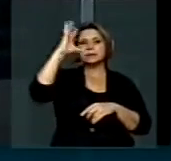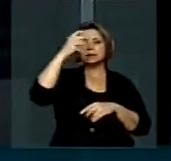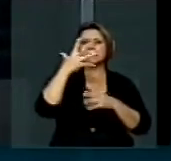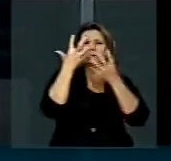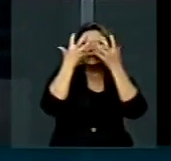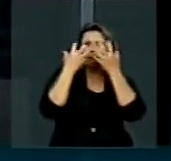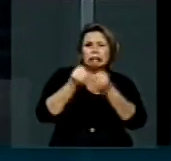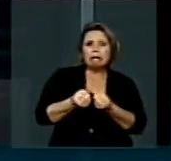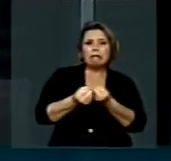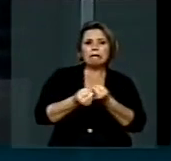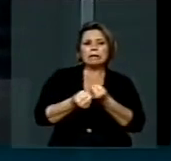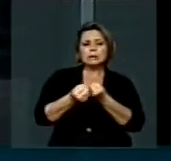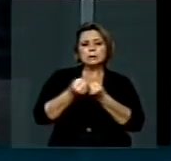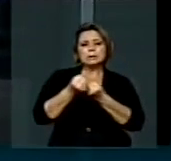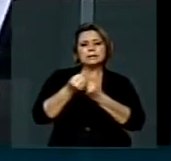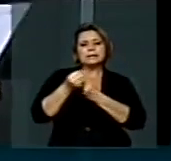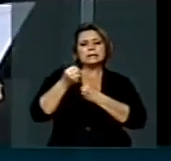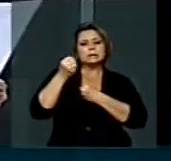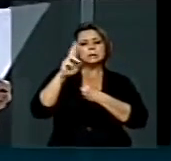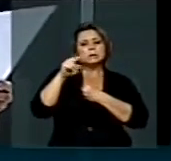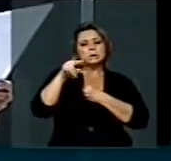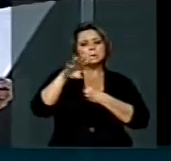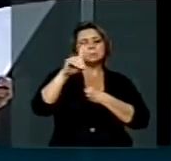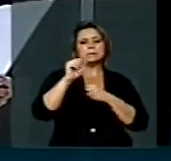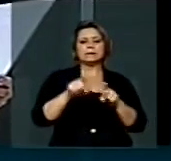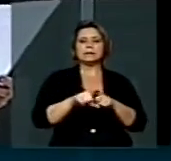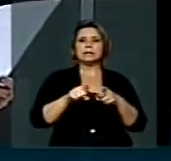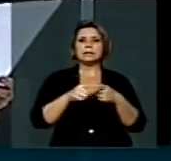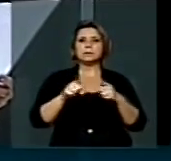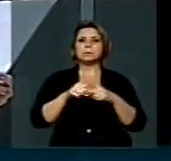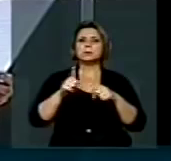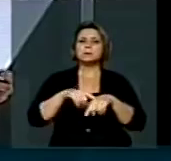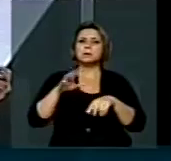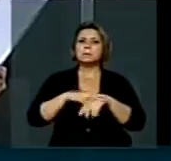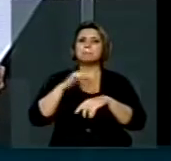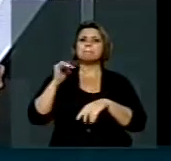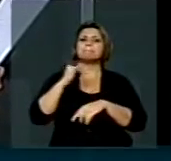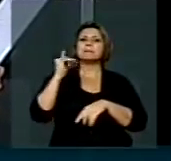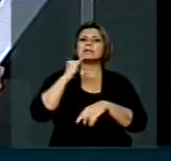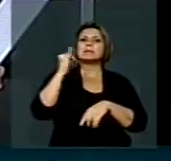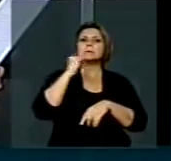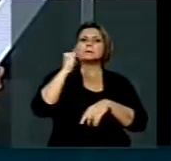seca e outra úmida de monção, portanto, de alta